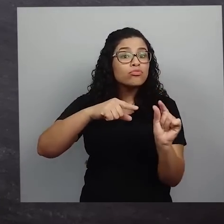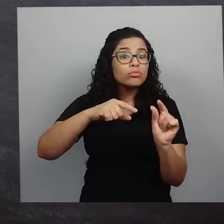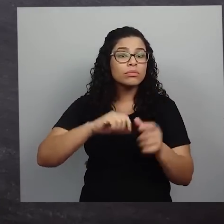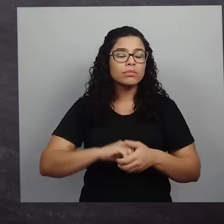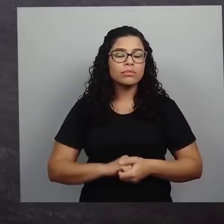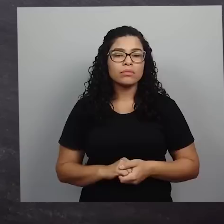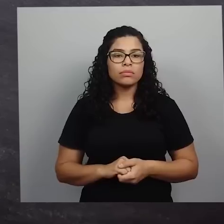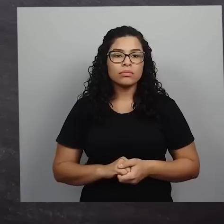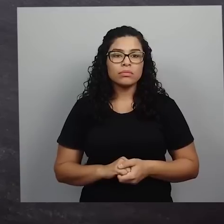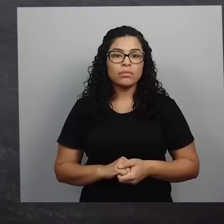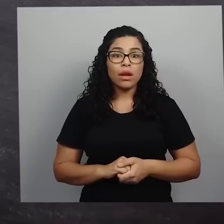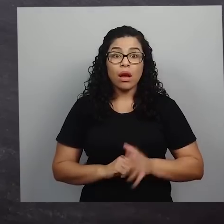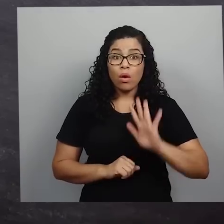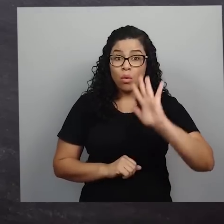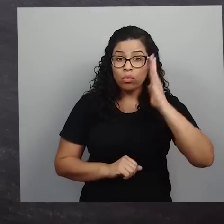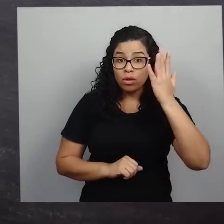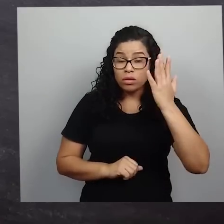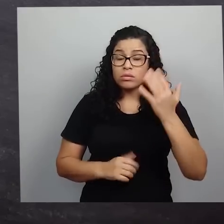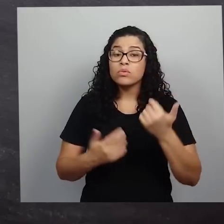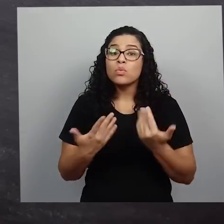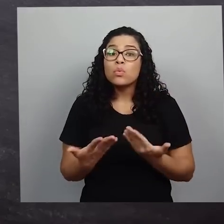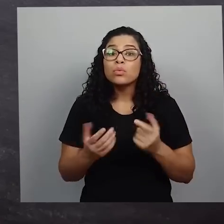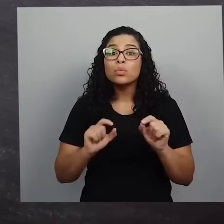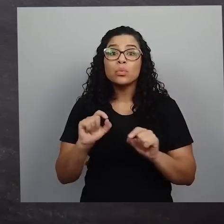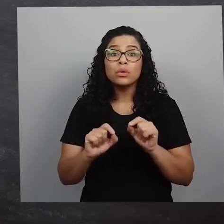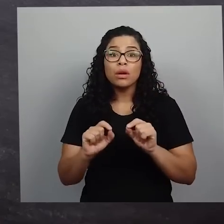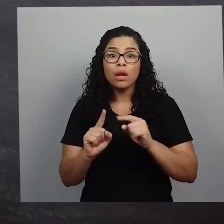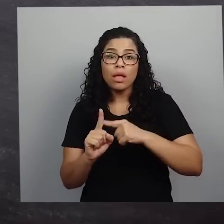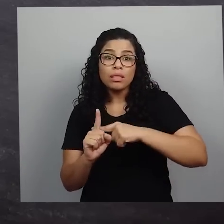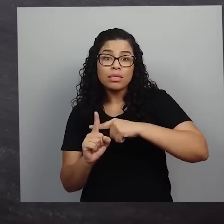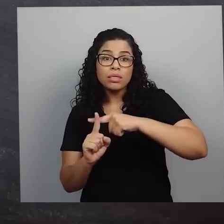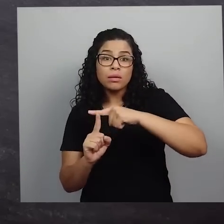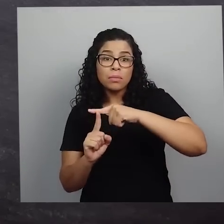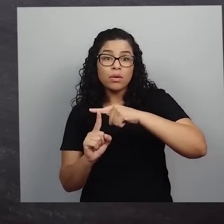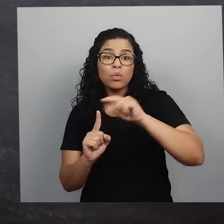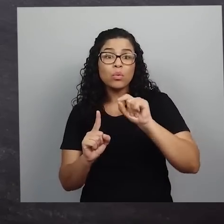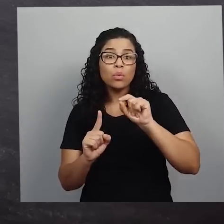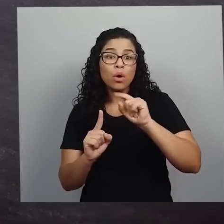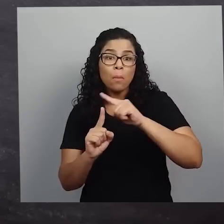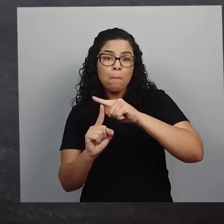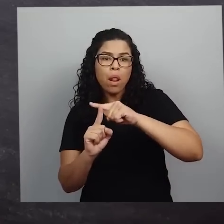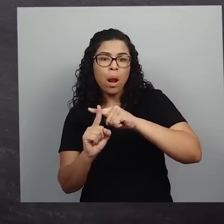apenas quando a região atinge temperaturas abaixo de 0.